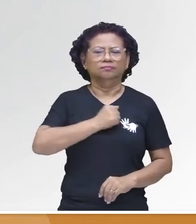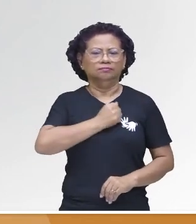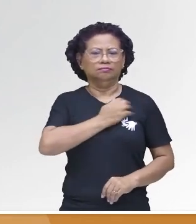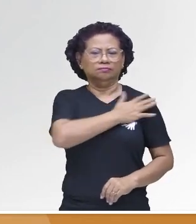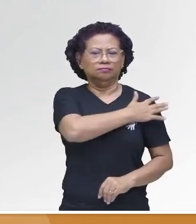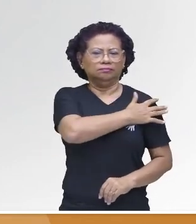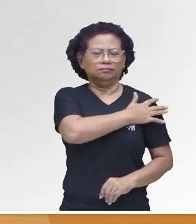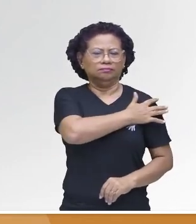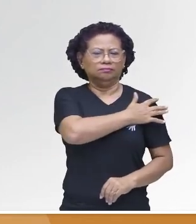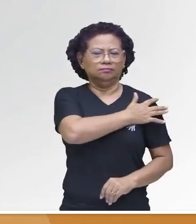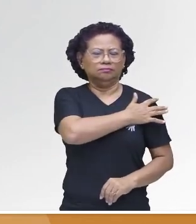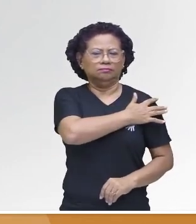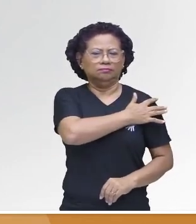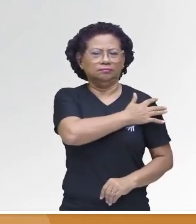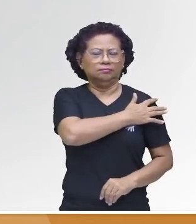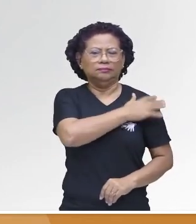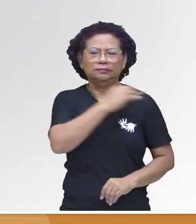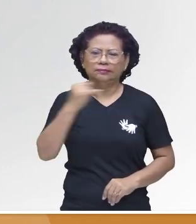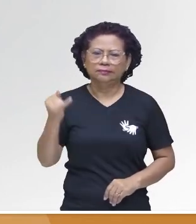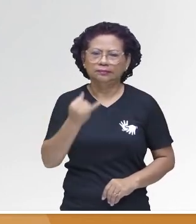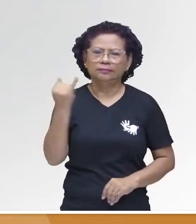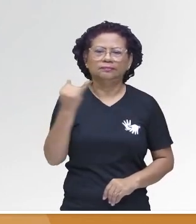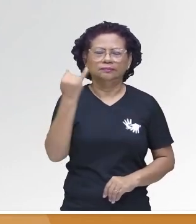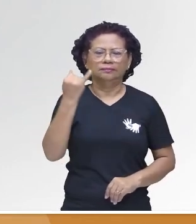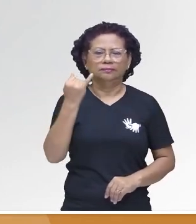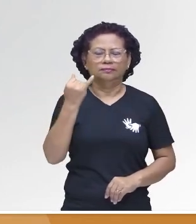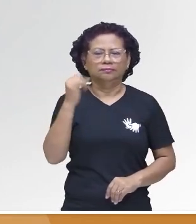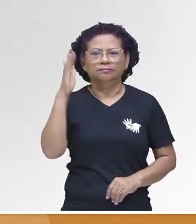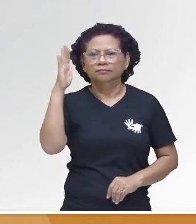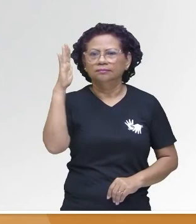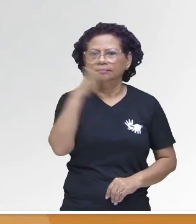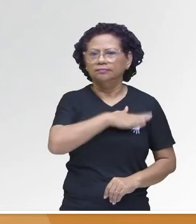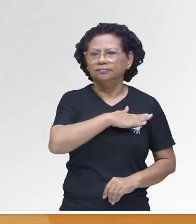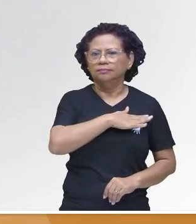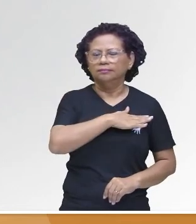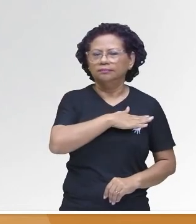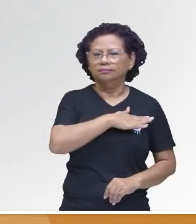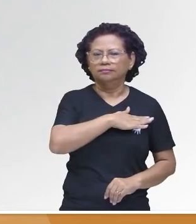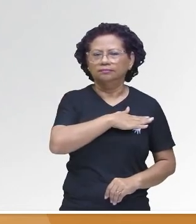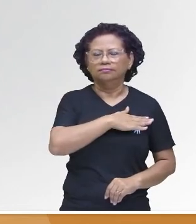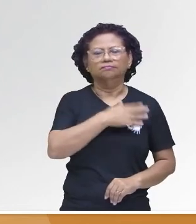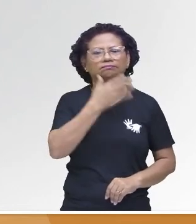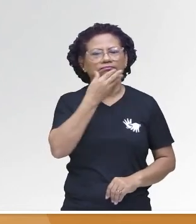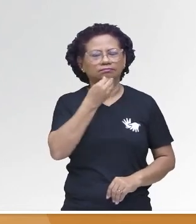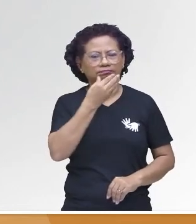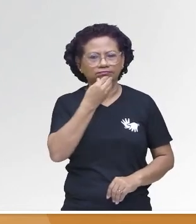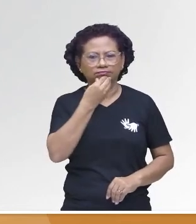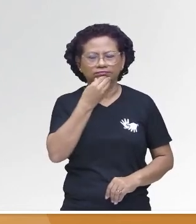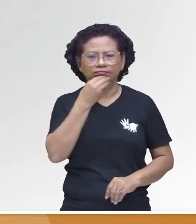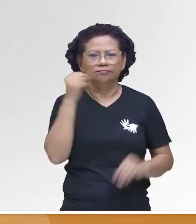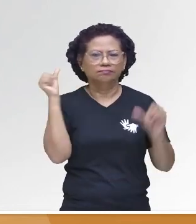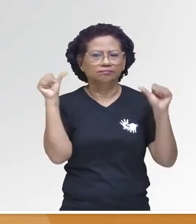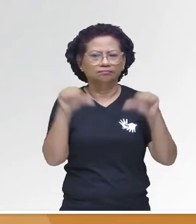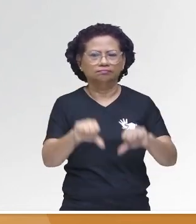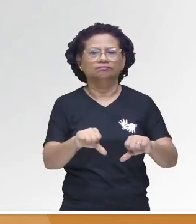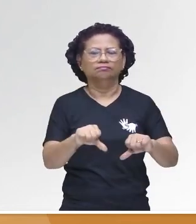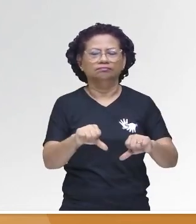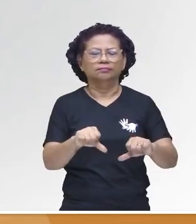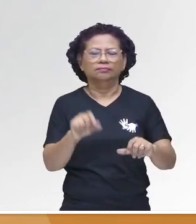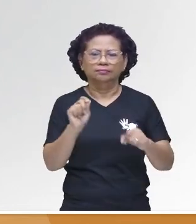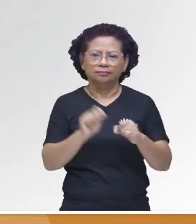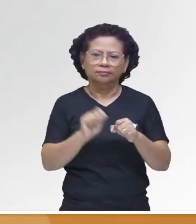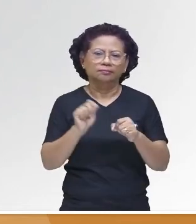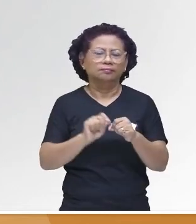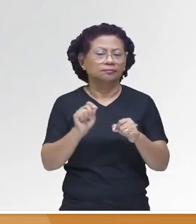militar extremamente cruel. Era um homem cruel, era um homem que fazia aquilo que tinha que fazer. Se